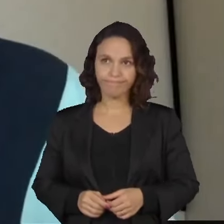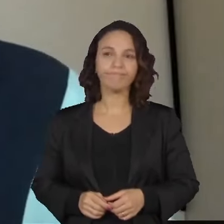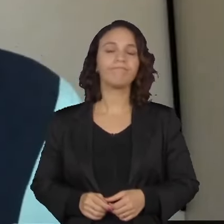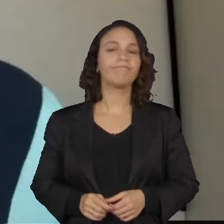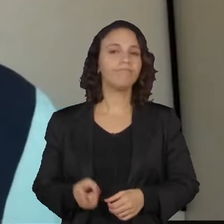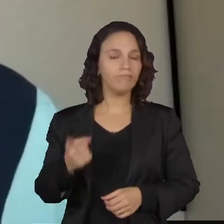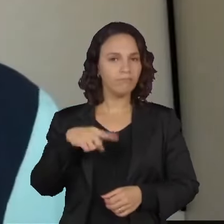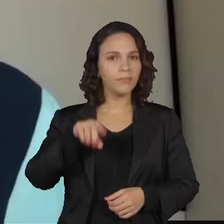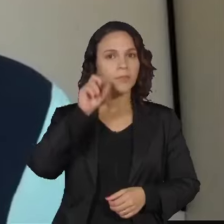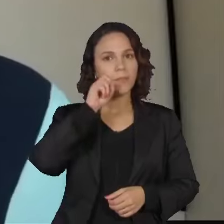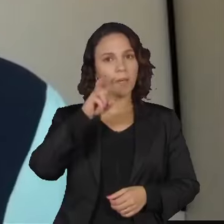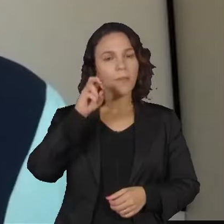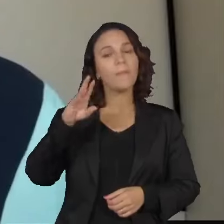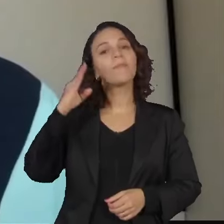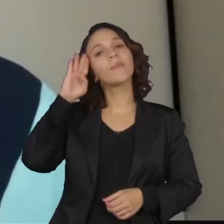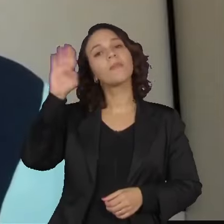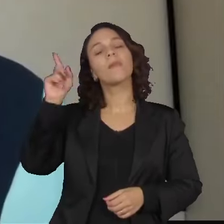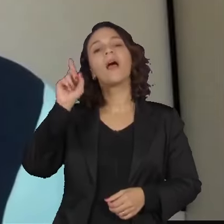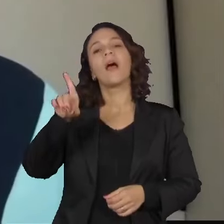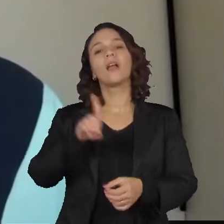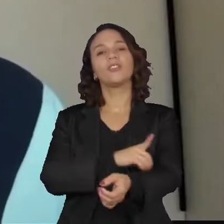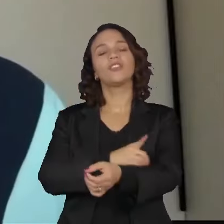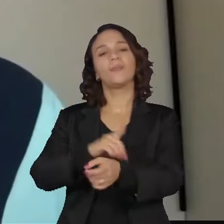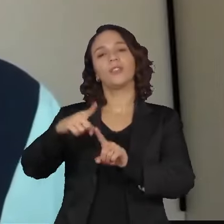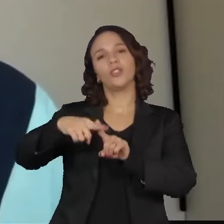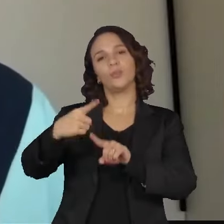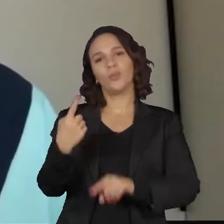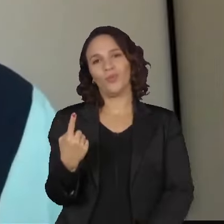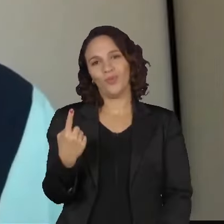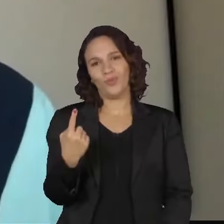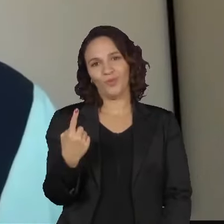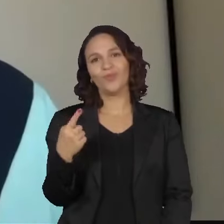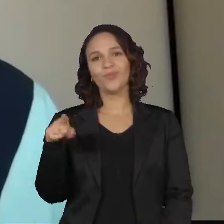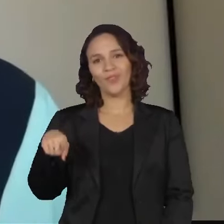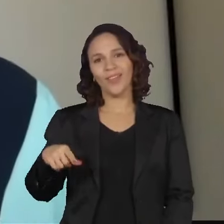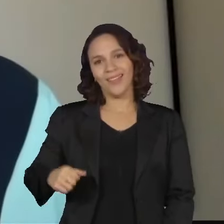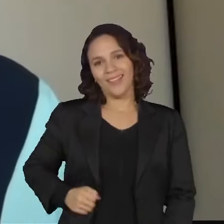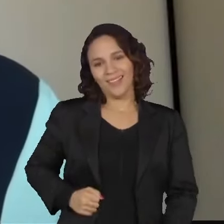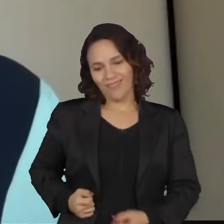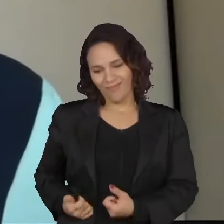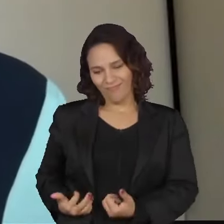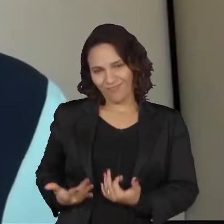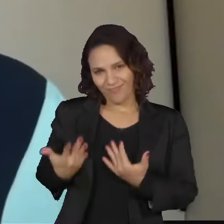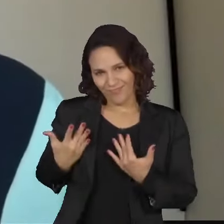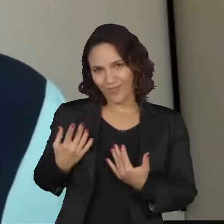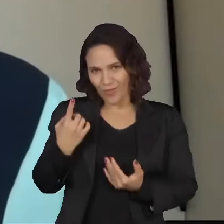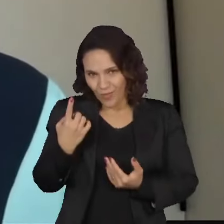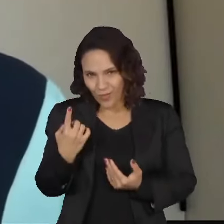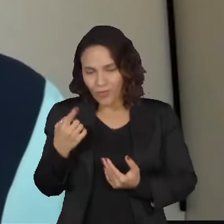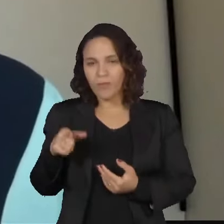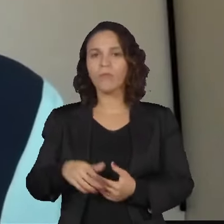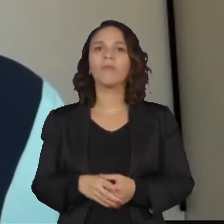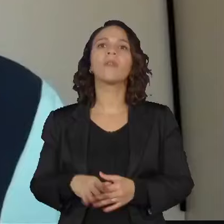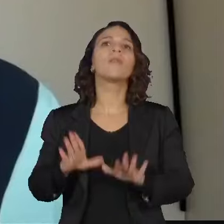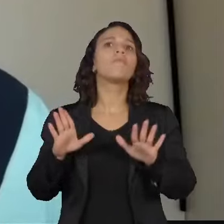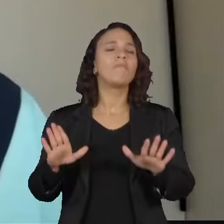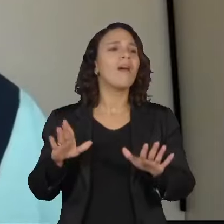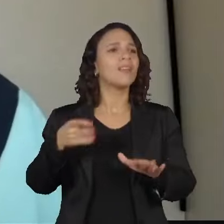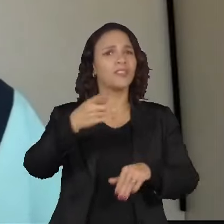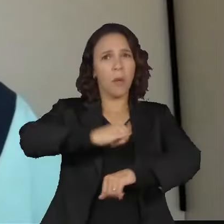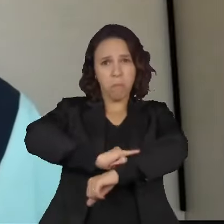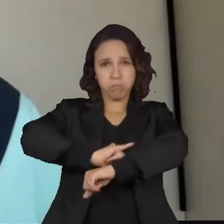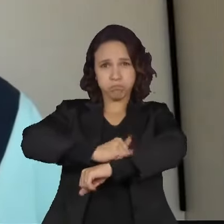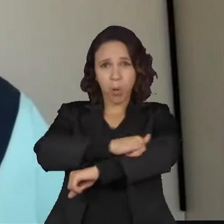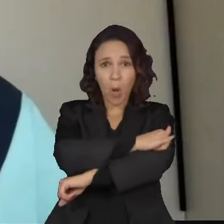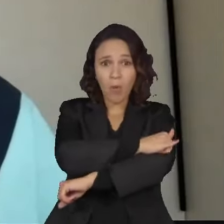mais frequente com a diabetes tipo 1, que é essa destruição, né, do autoimune, mas devido a essa epidemia aí de obesidade